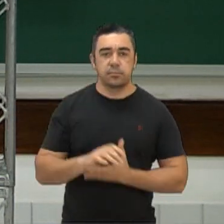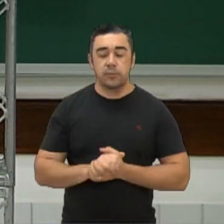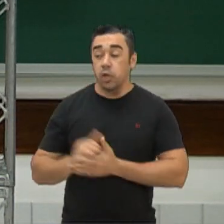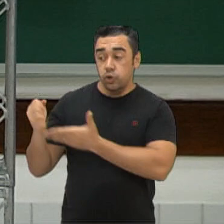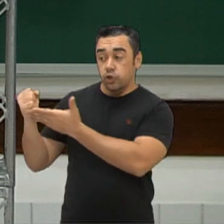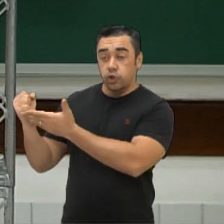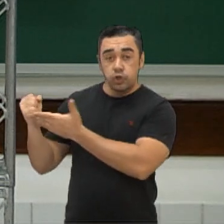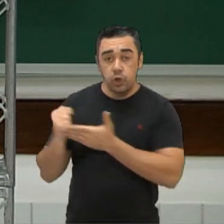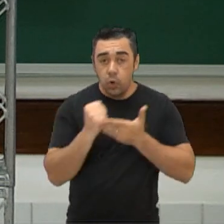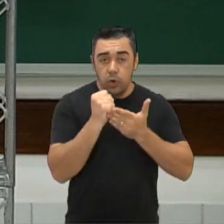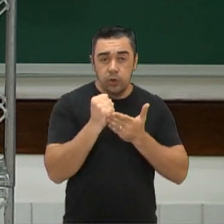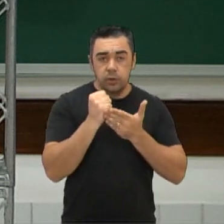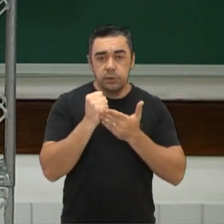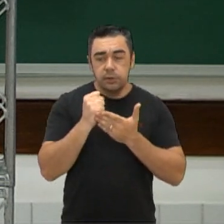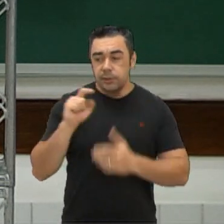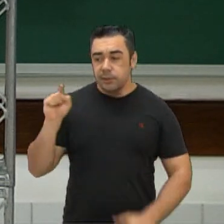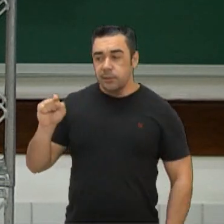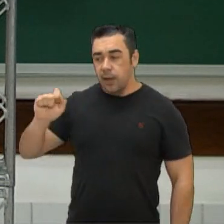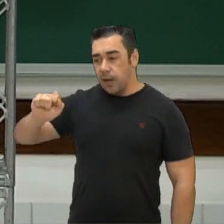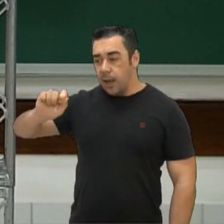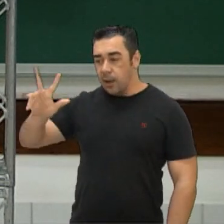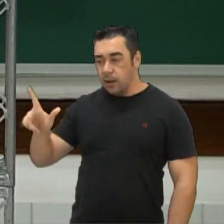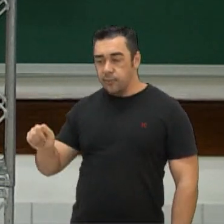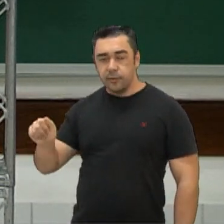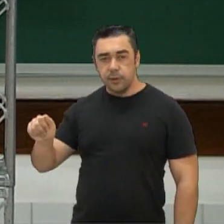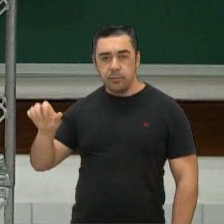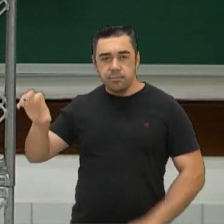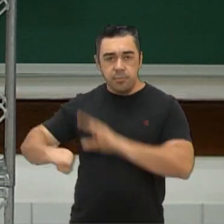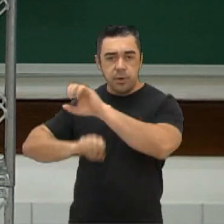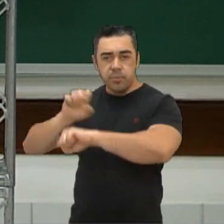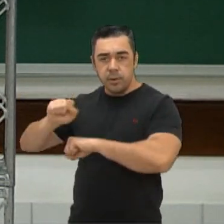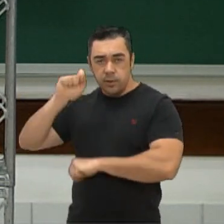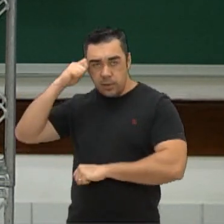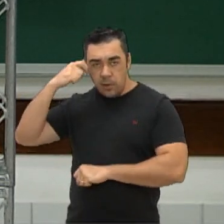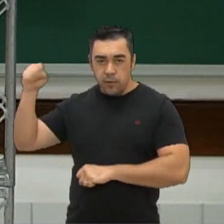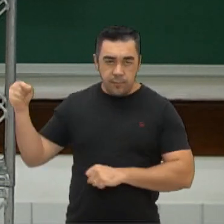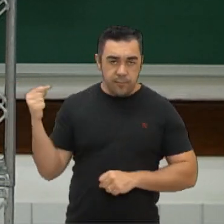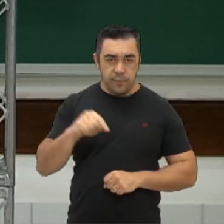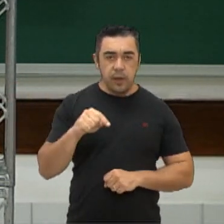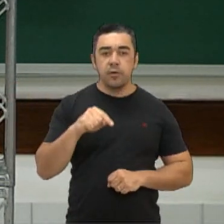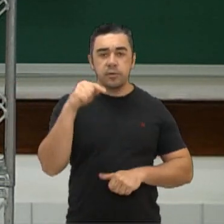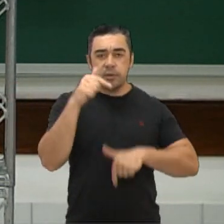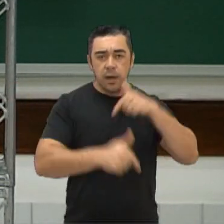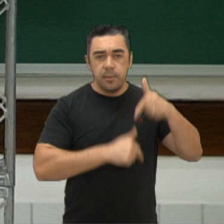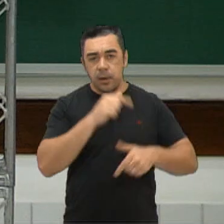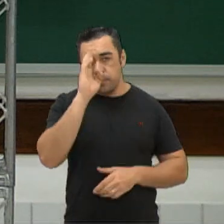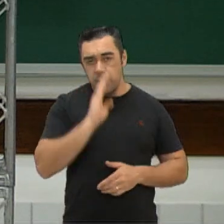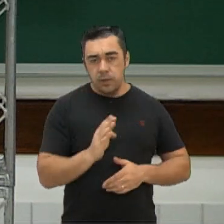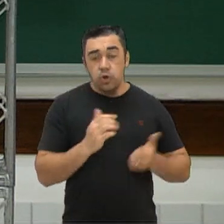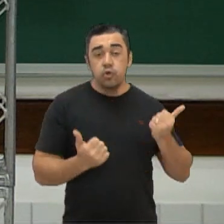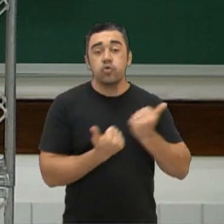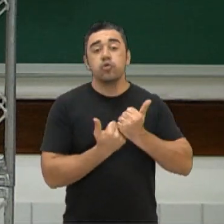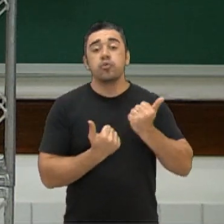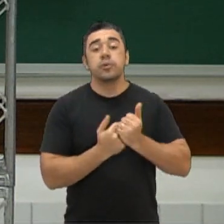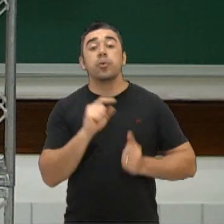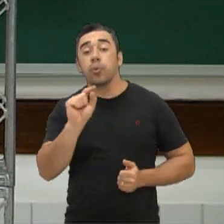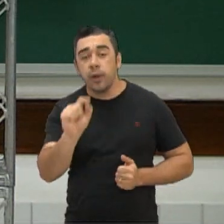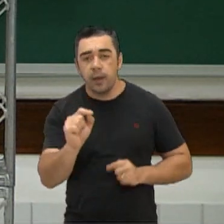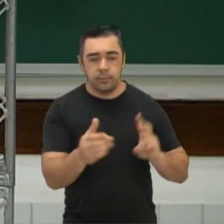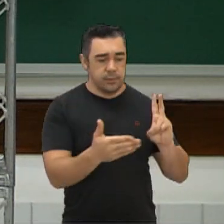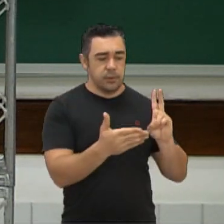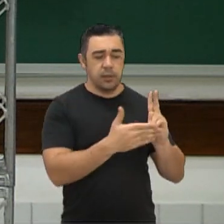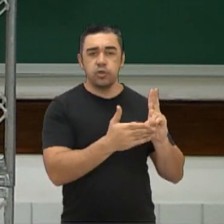os africanos para o trabalho escravo aqui no Brasil. Isso em substituição à mão de obra indígena. Por que